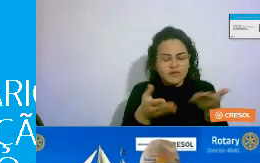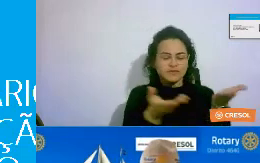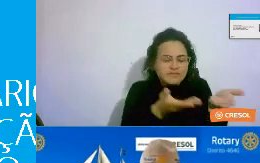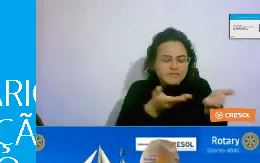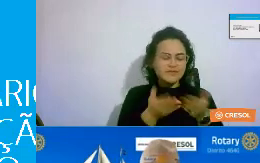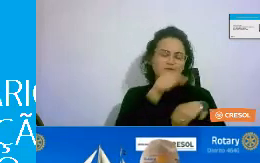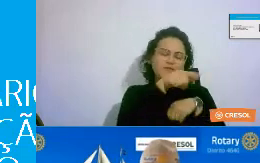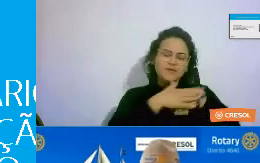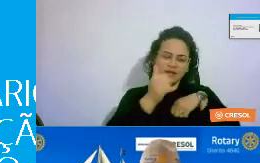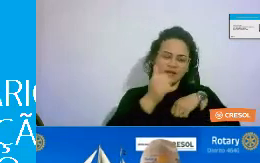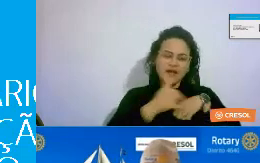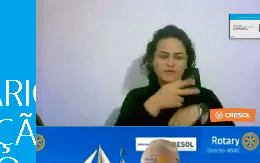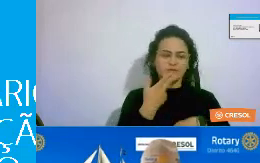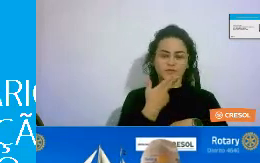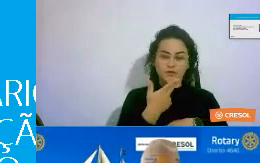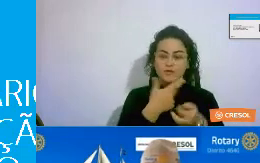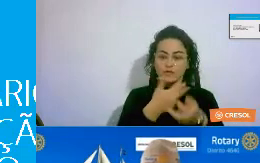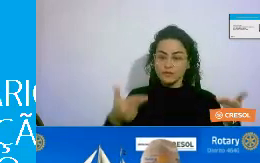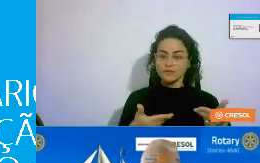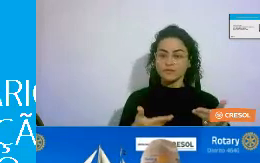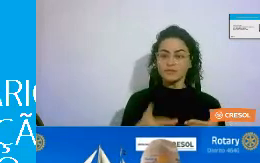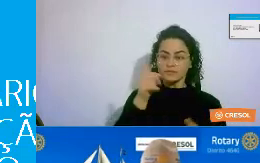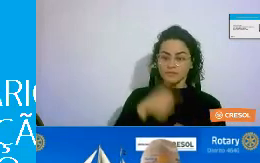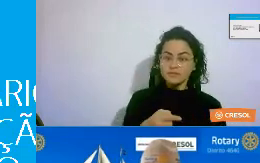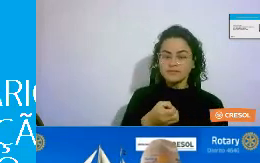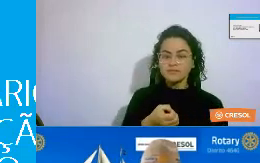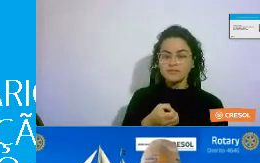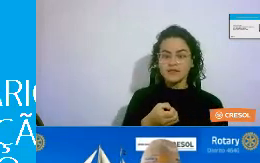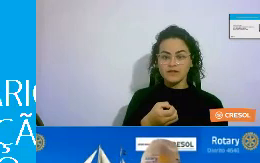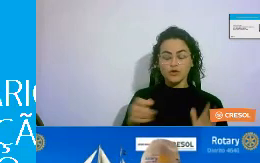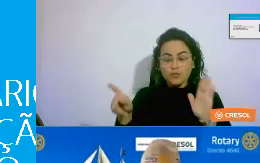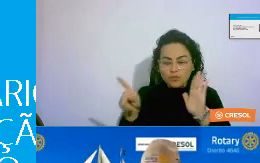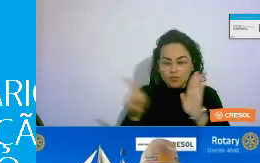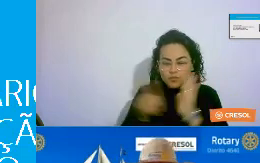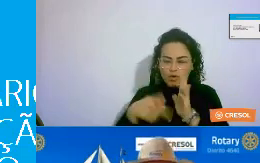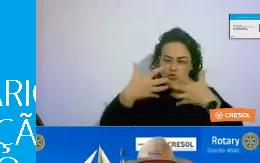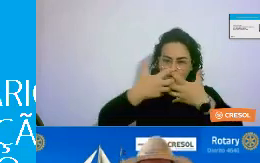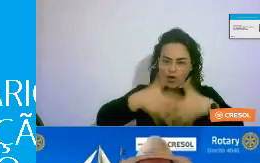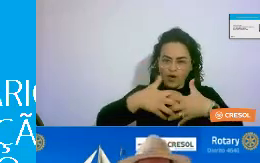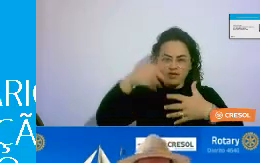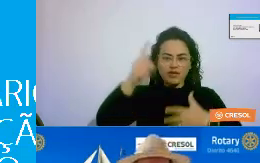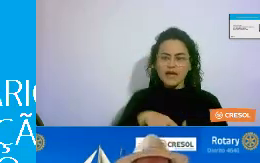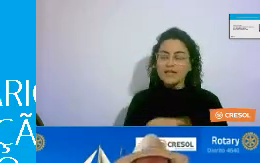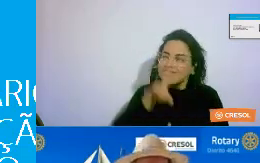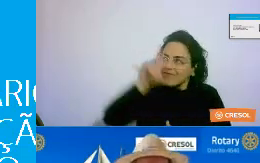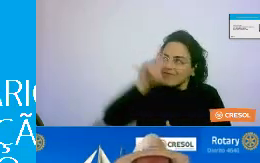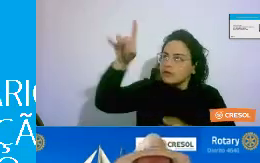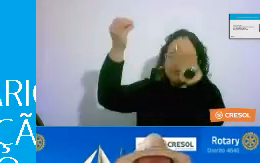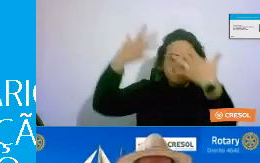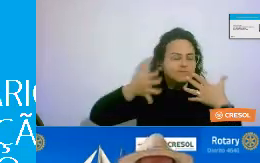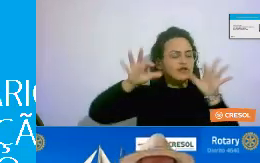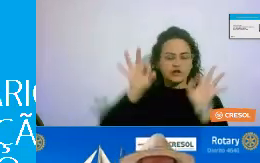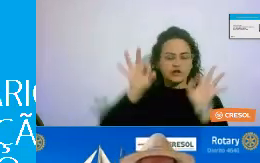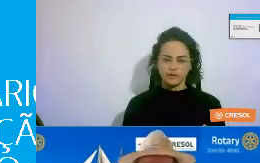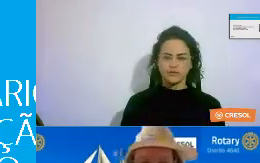que você disse, porque, na verdade, ser rotariano é uma graça de Deus.